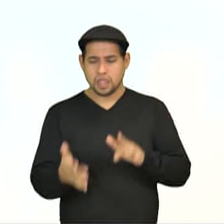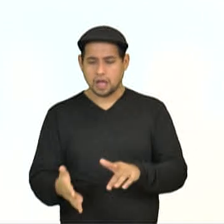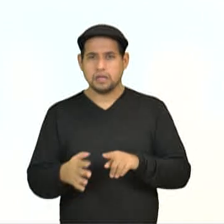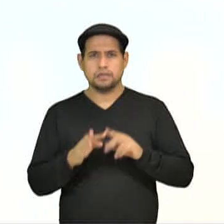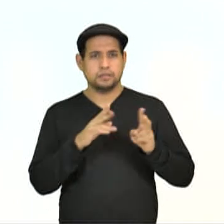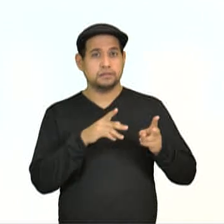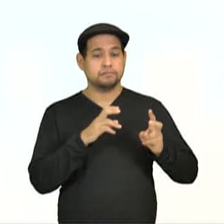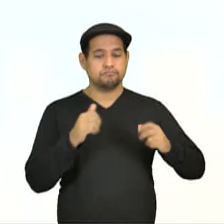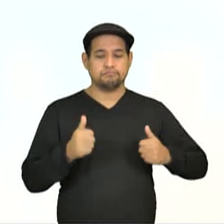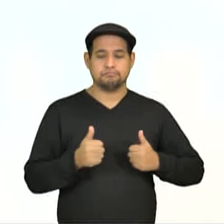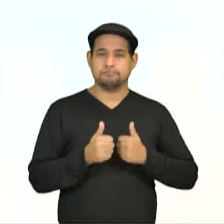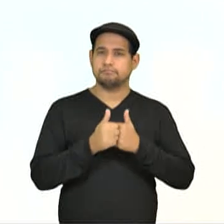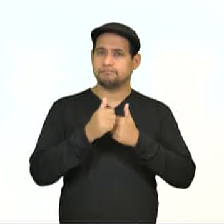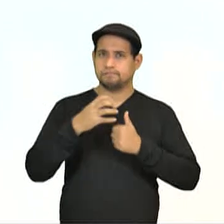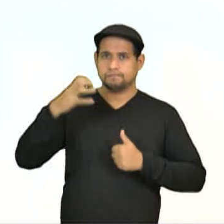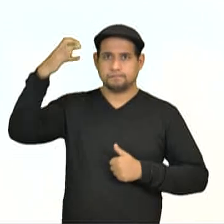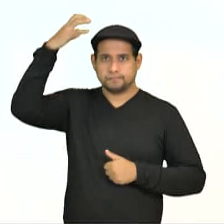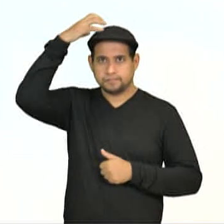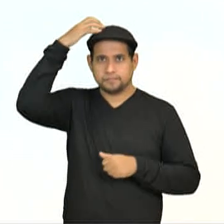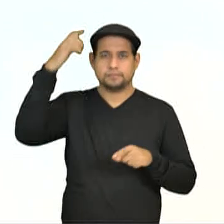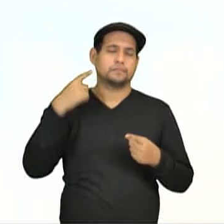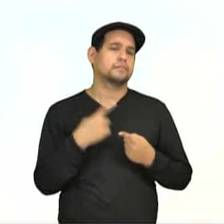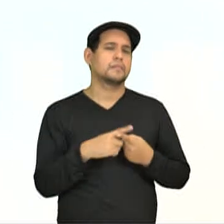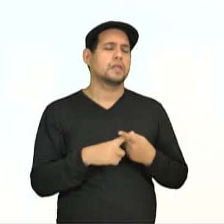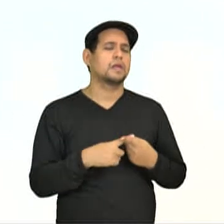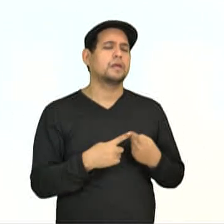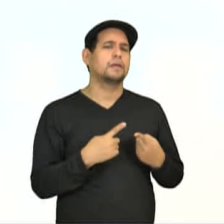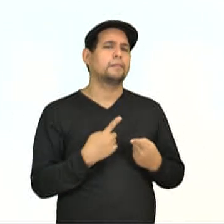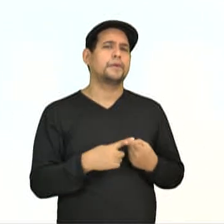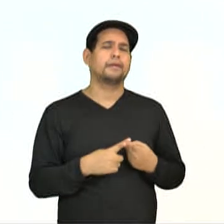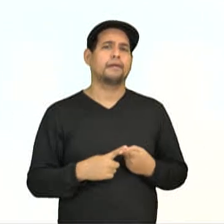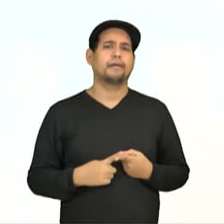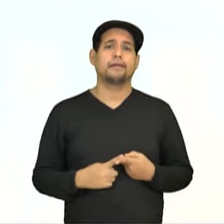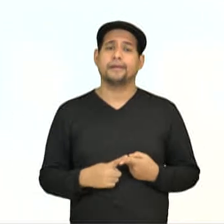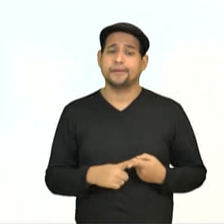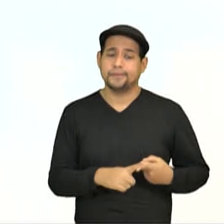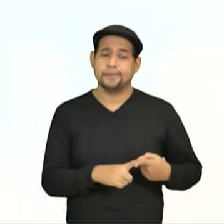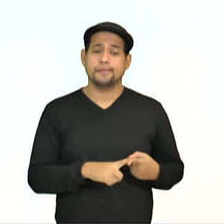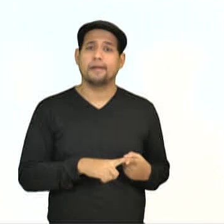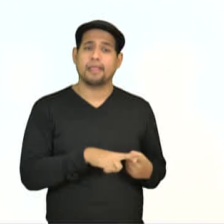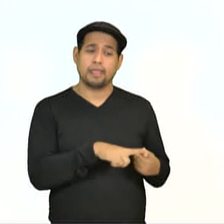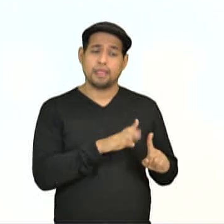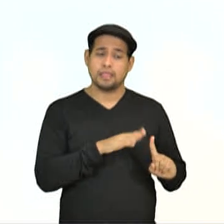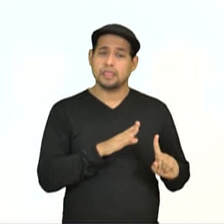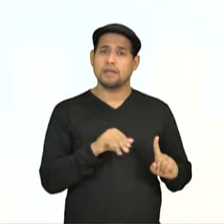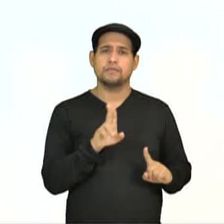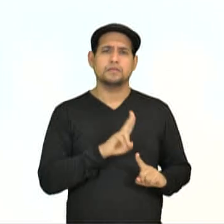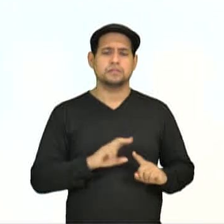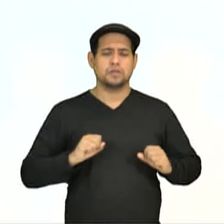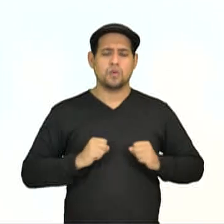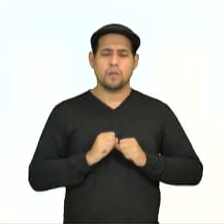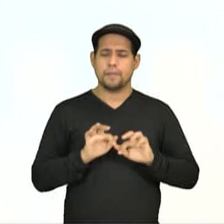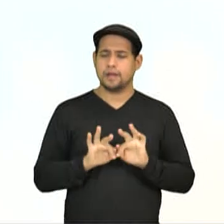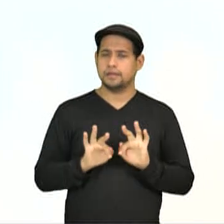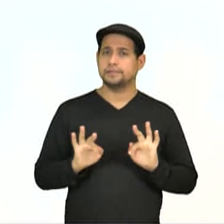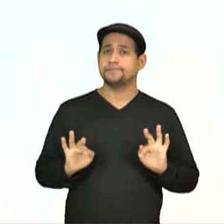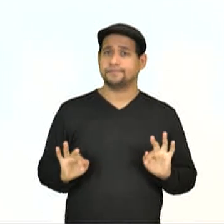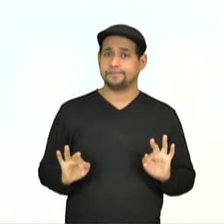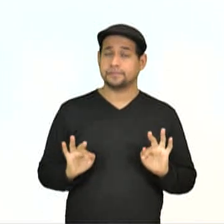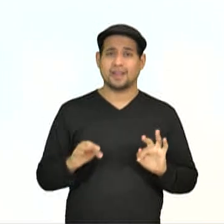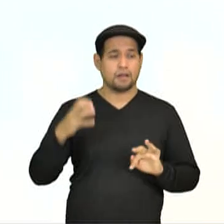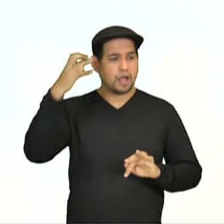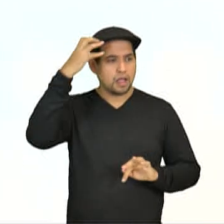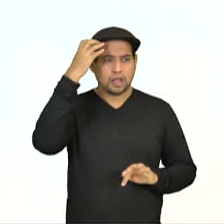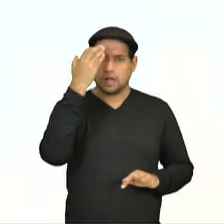viu se aproximar o rei, por conta, né, por causa de que o seu amo estava vestindo roupa simples. E o rei